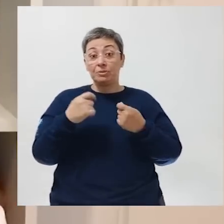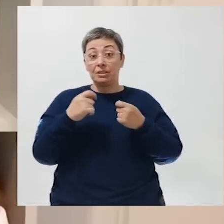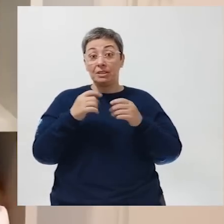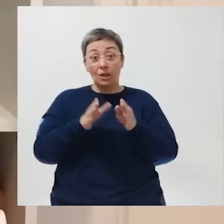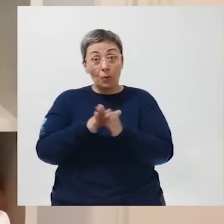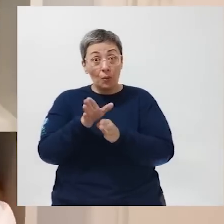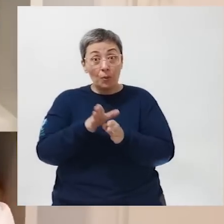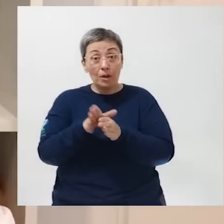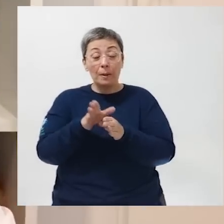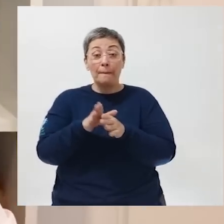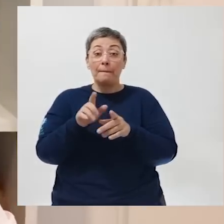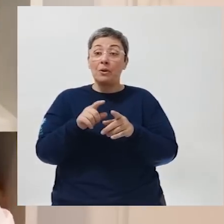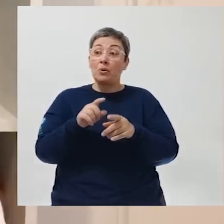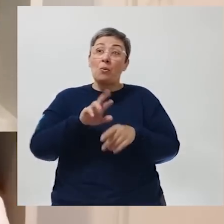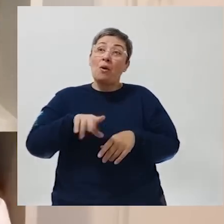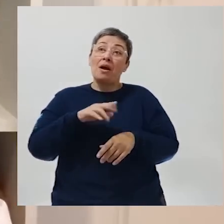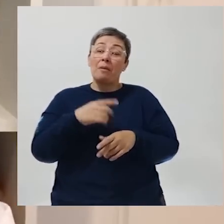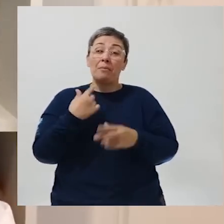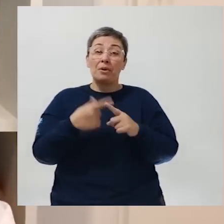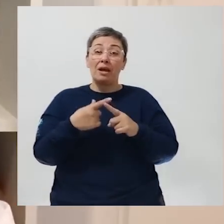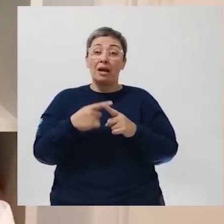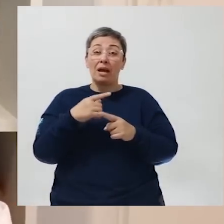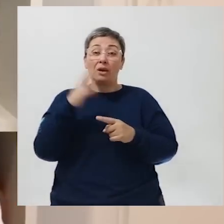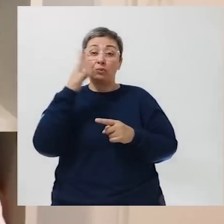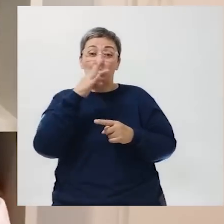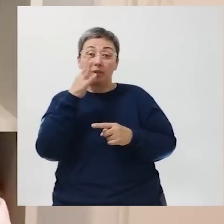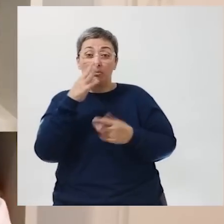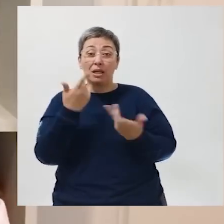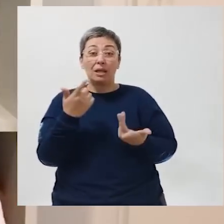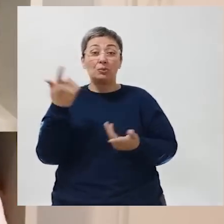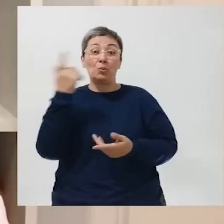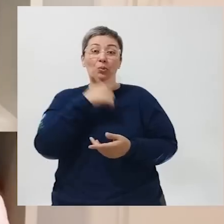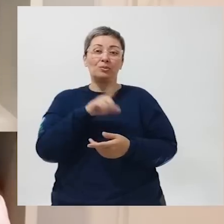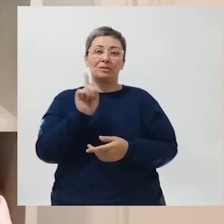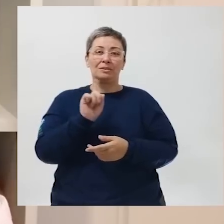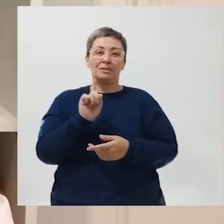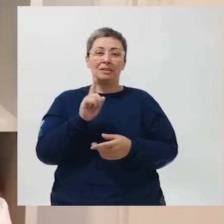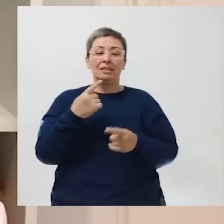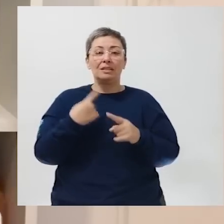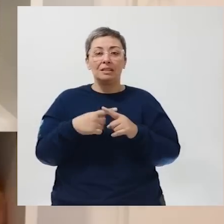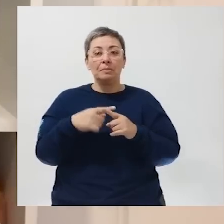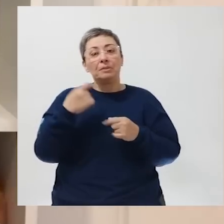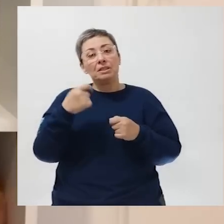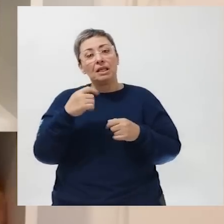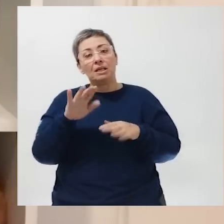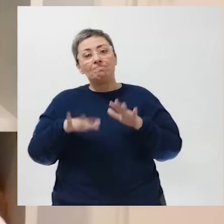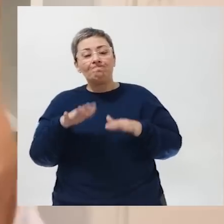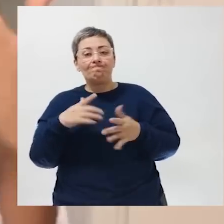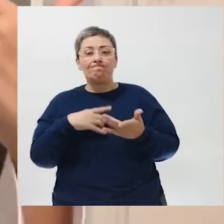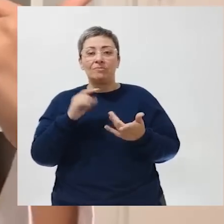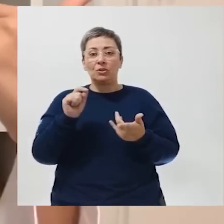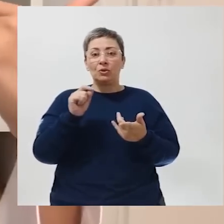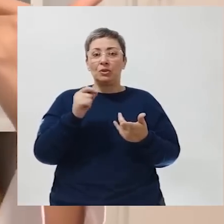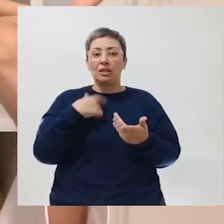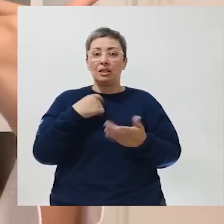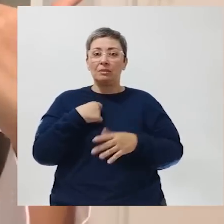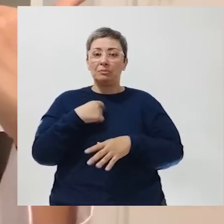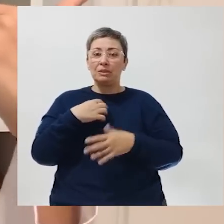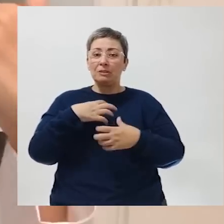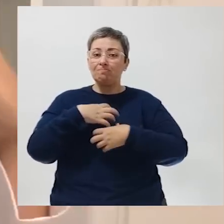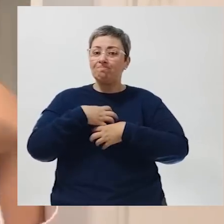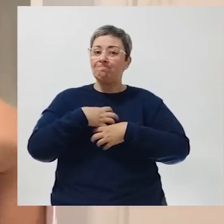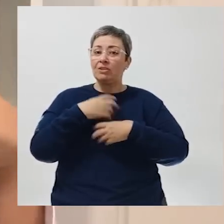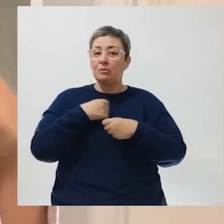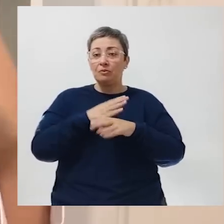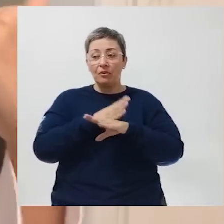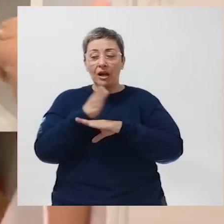que você orienta, não é porque elas não querem, é porque elas não conseguem. Pode ser alguma coisa na questão